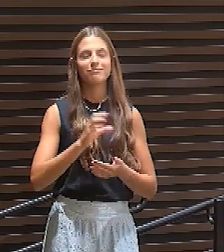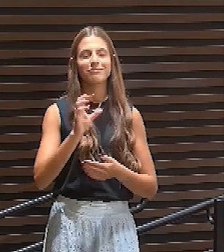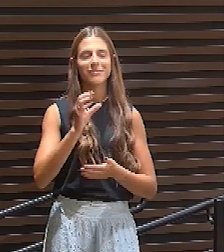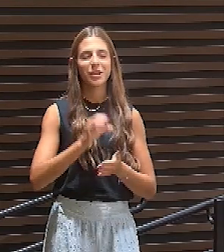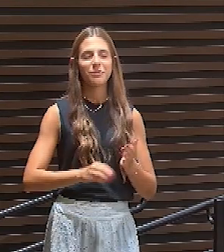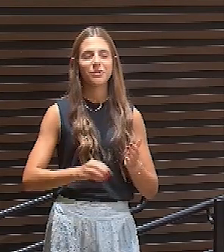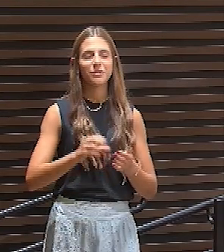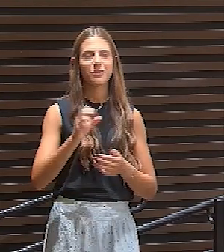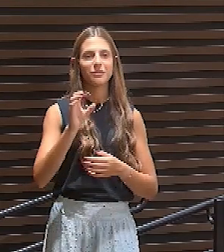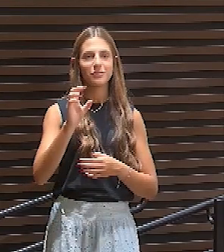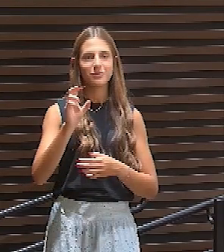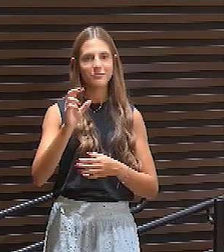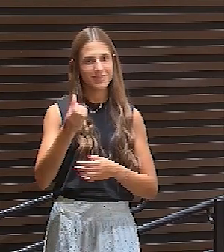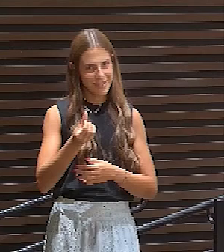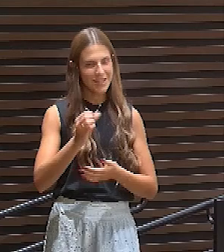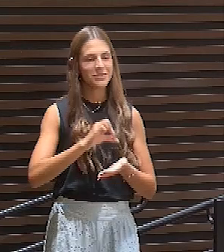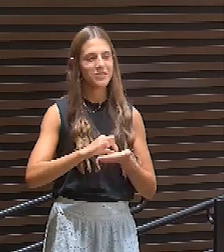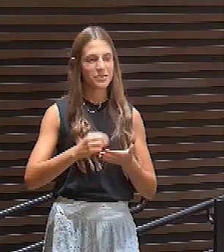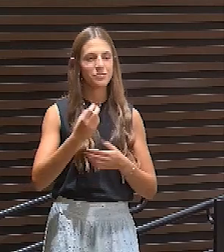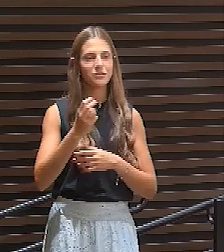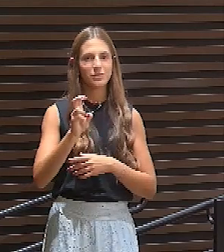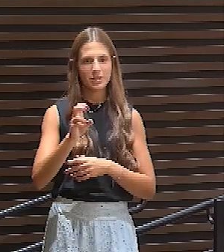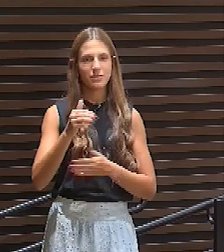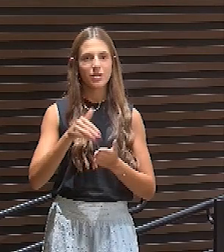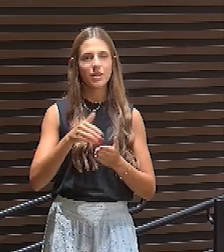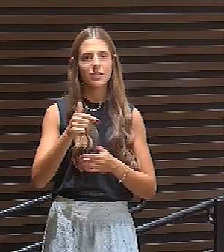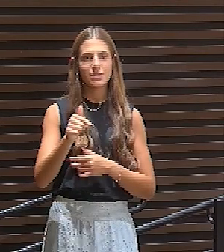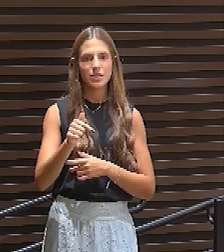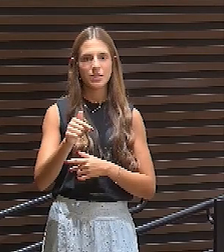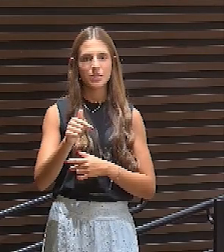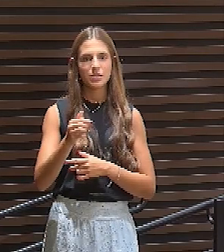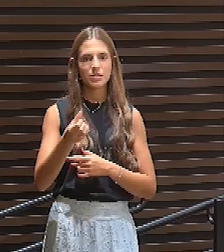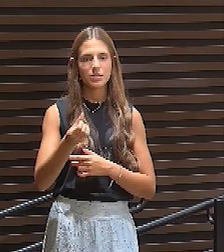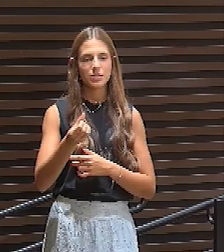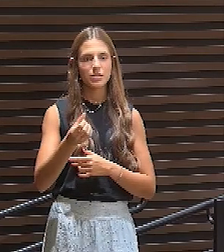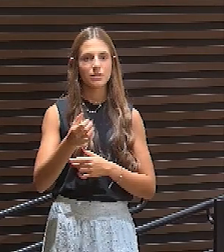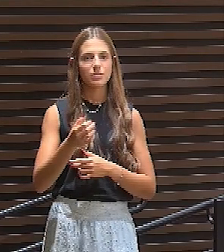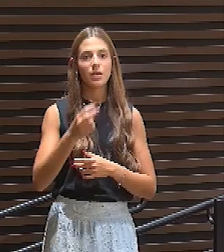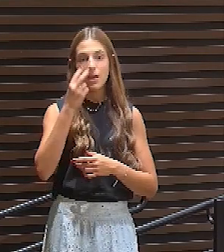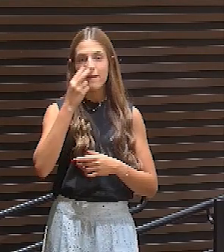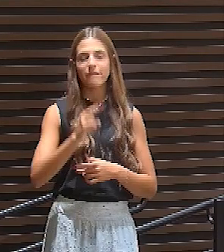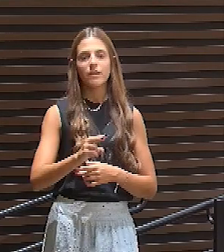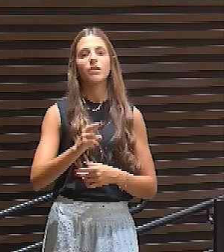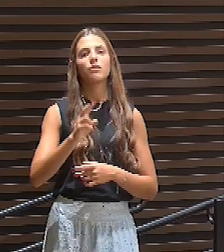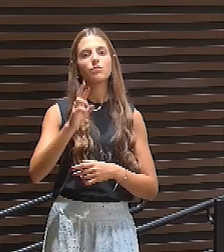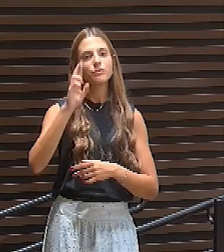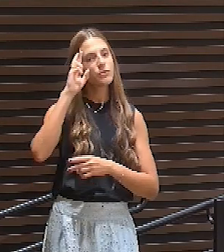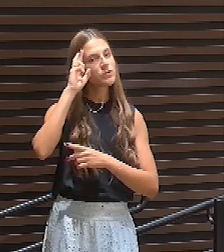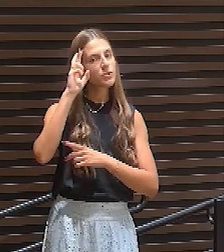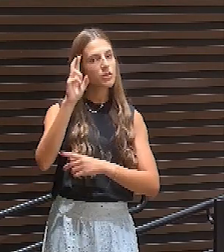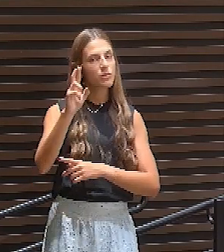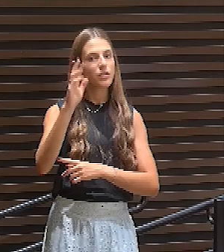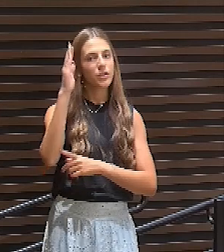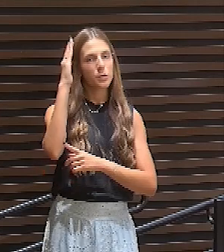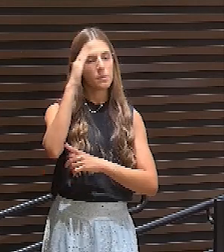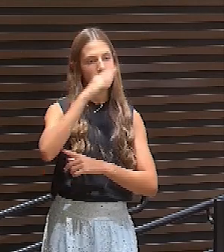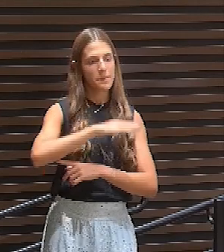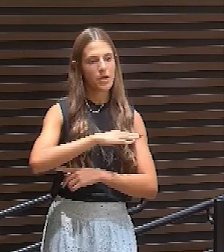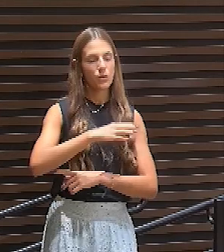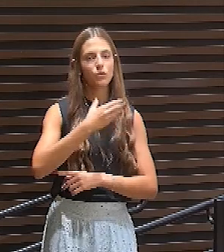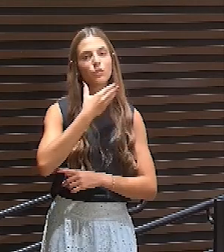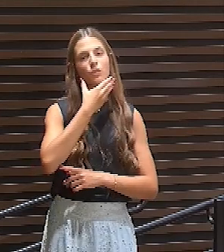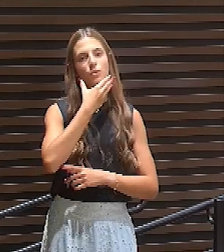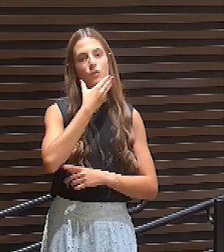6, 5 e 6. Viu o Senhor que a